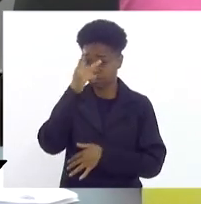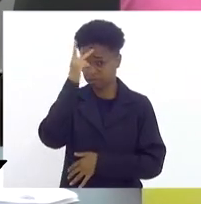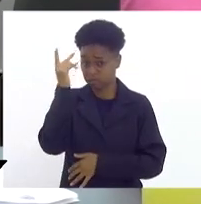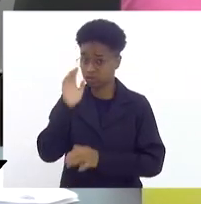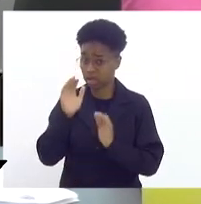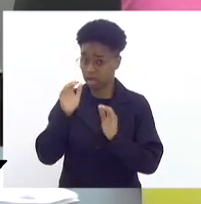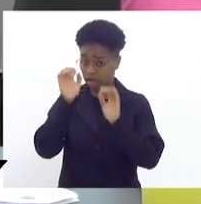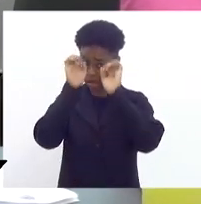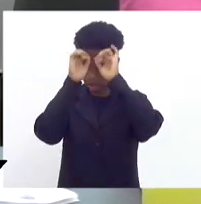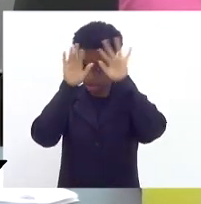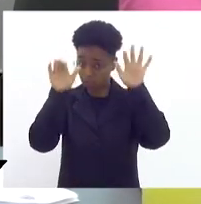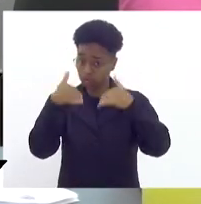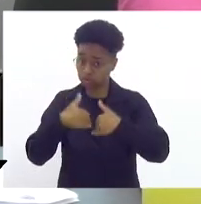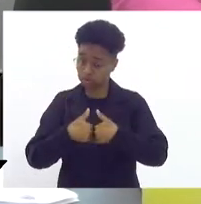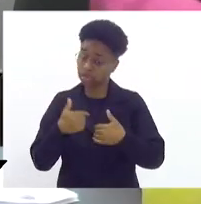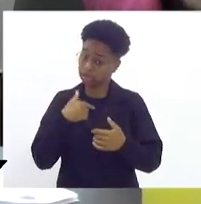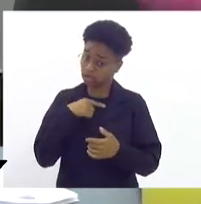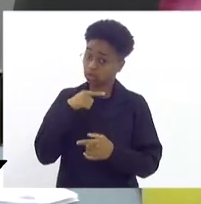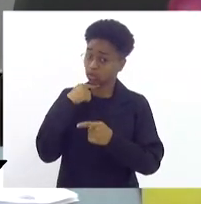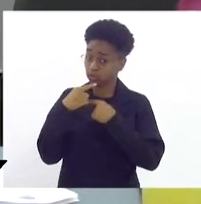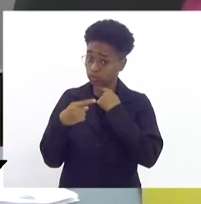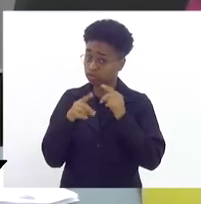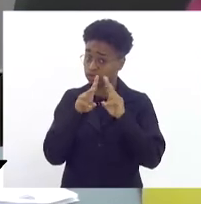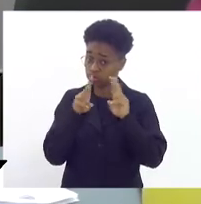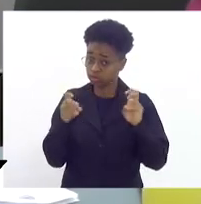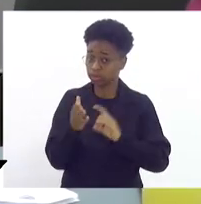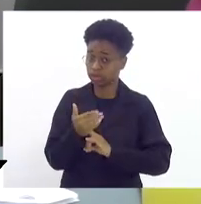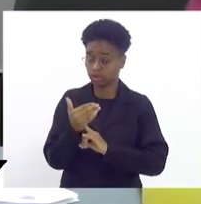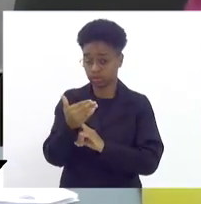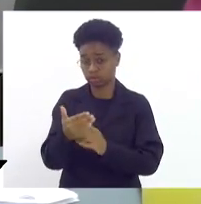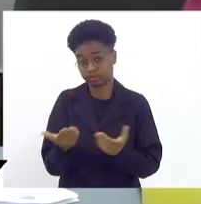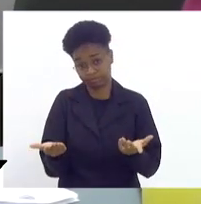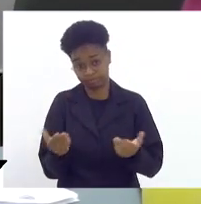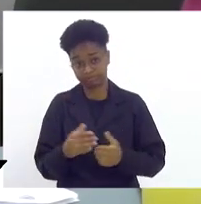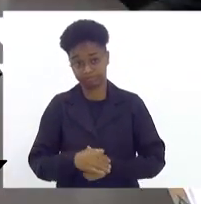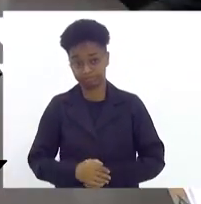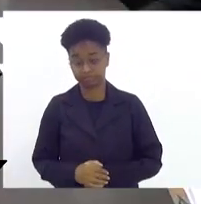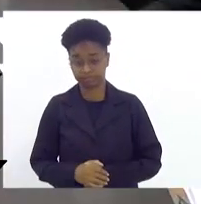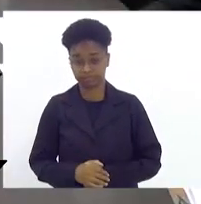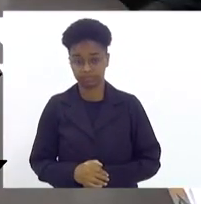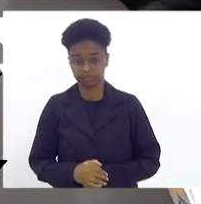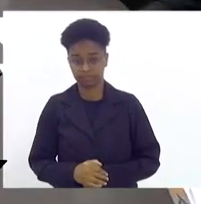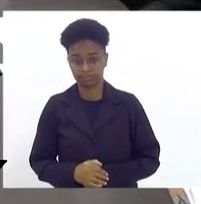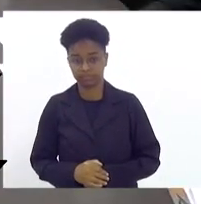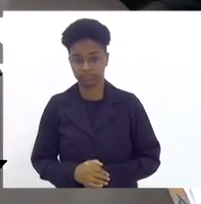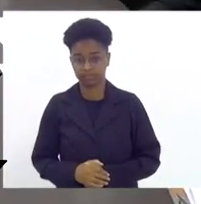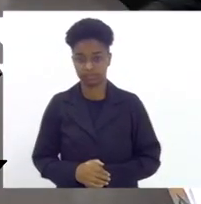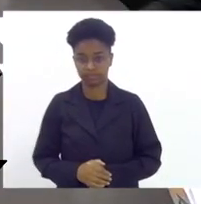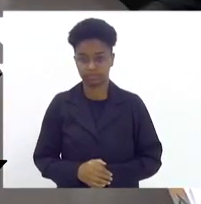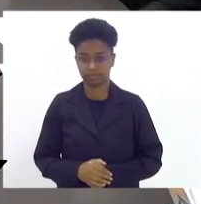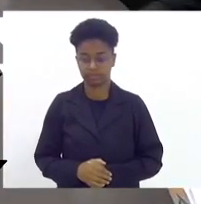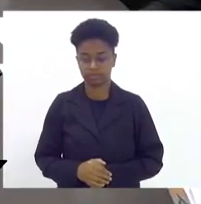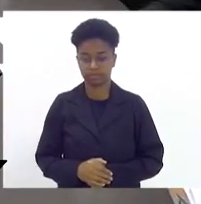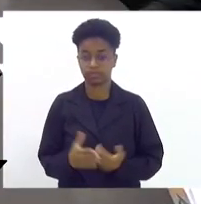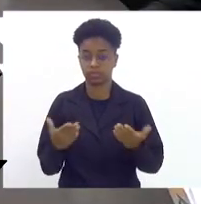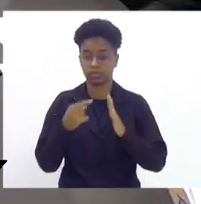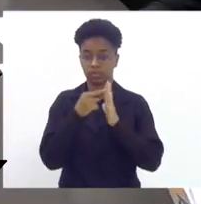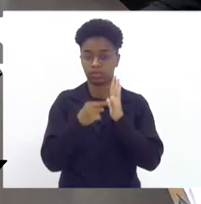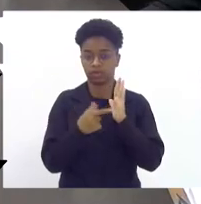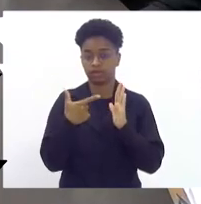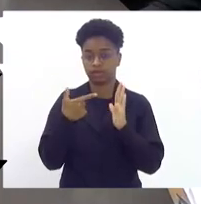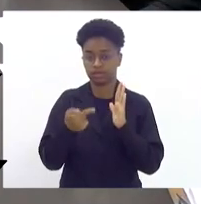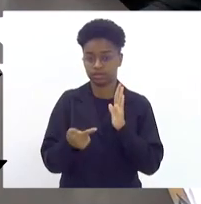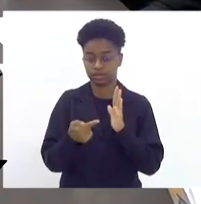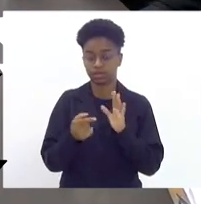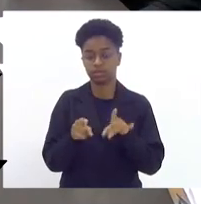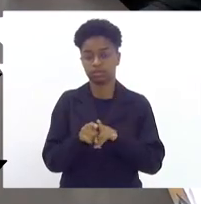Há dúvidas sobre a tecnologia, né? Por isso que há dúvidas sobre essa tecnologia. Verdade. Vamos para o 27 da pauta, ainda